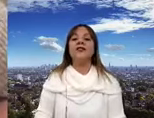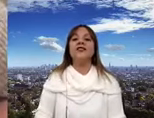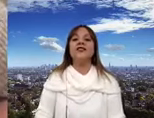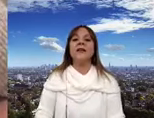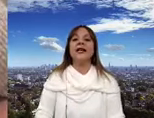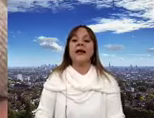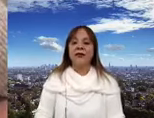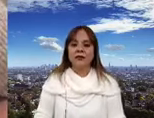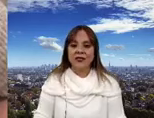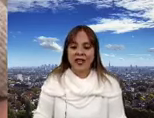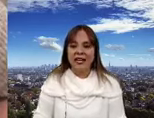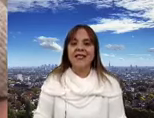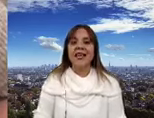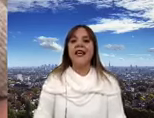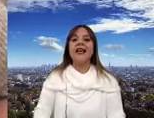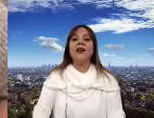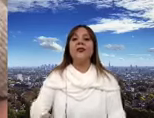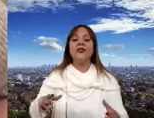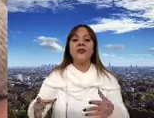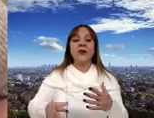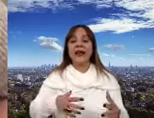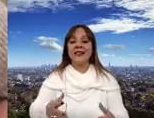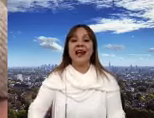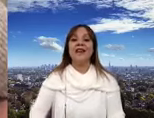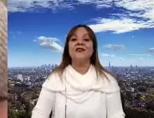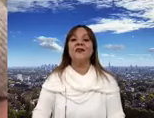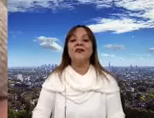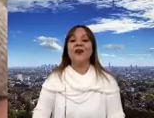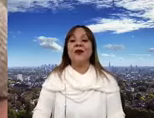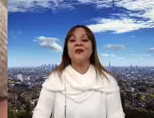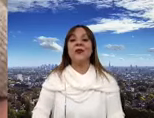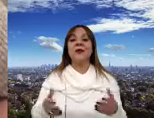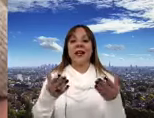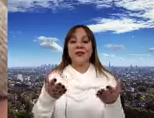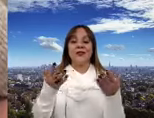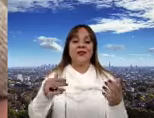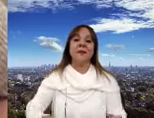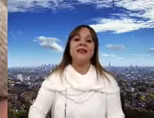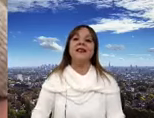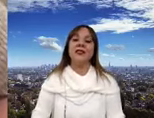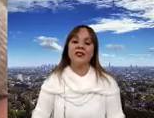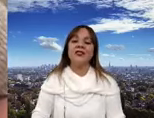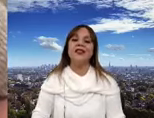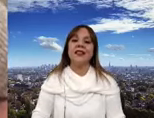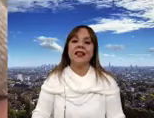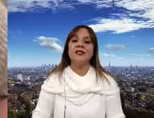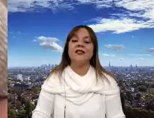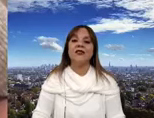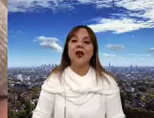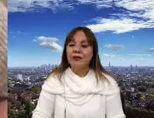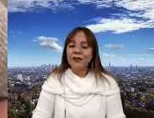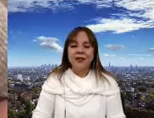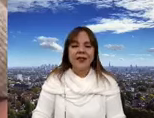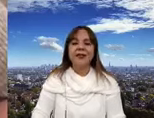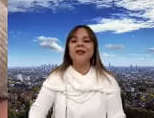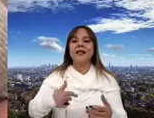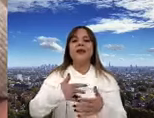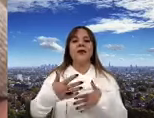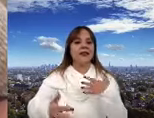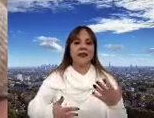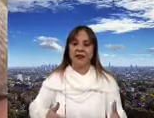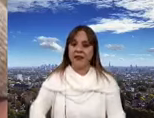lembra vocês, né, que continuam aí as lives com os comunicadores, os apresentadores de artesanato que vocês gostam tanto ainda, com a Santa